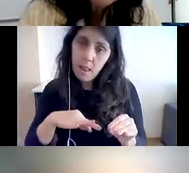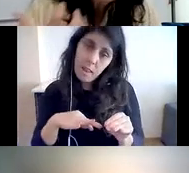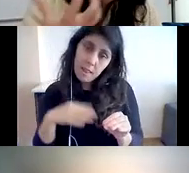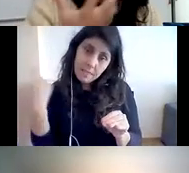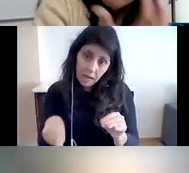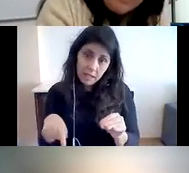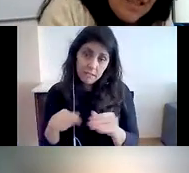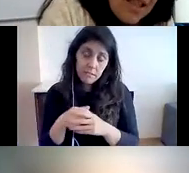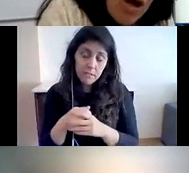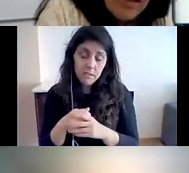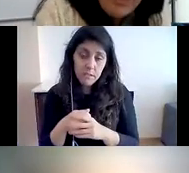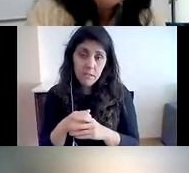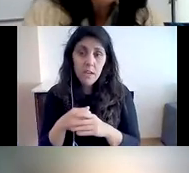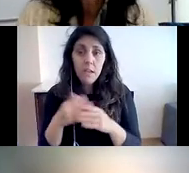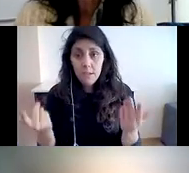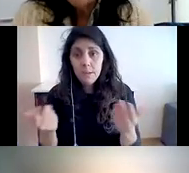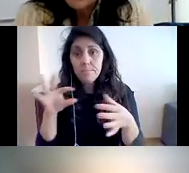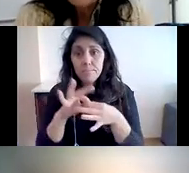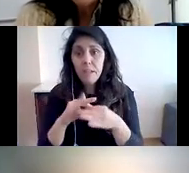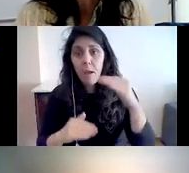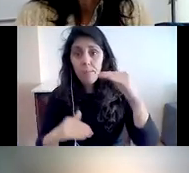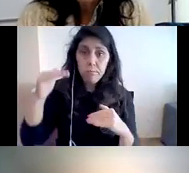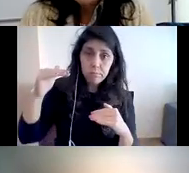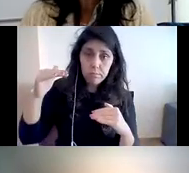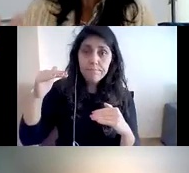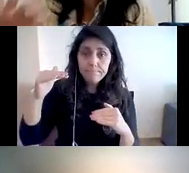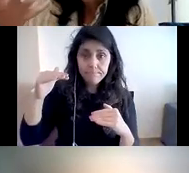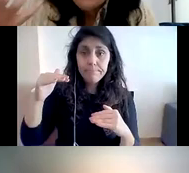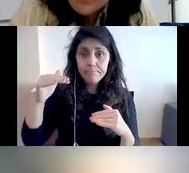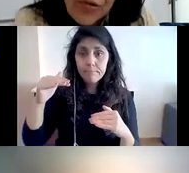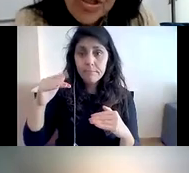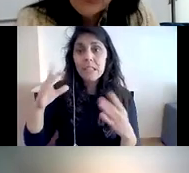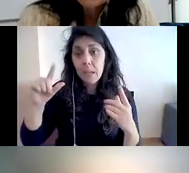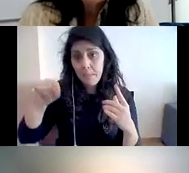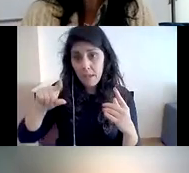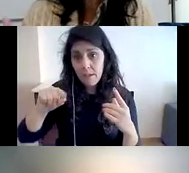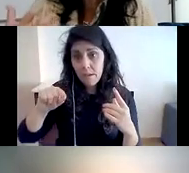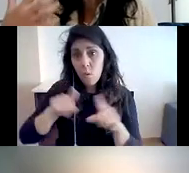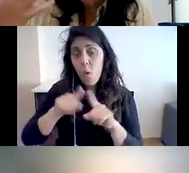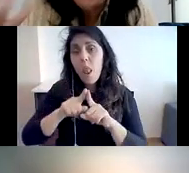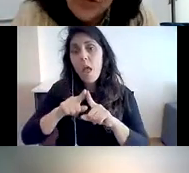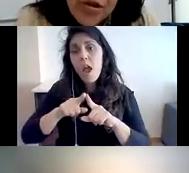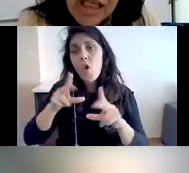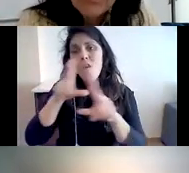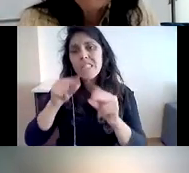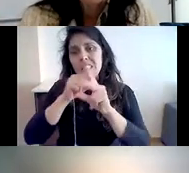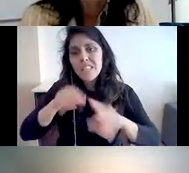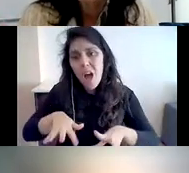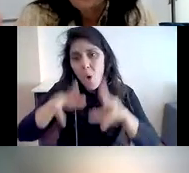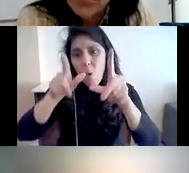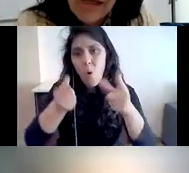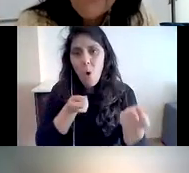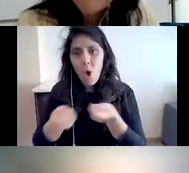traz, quer às desigualdades, mas também traz à inovação organizacional, à